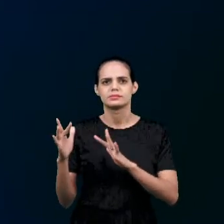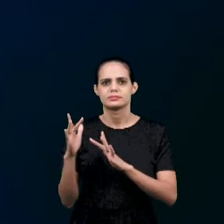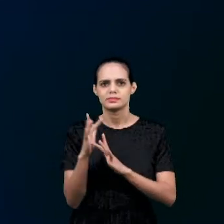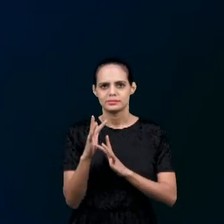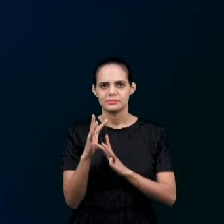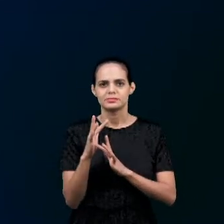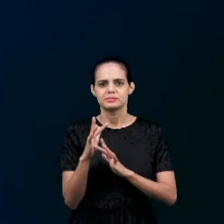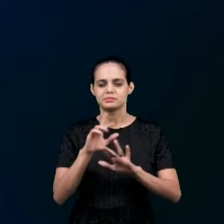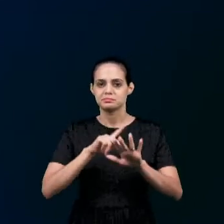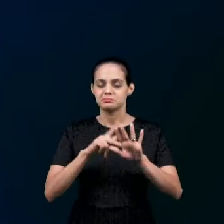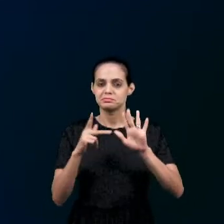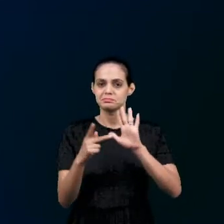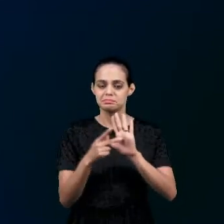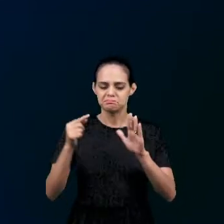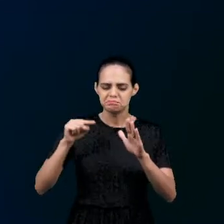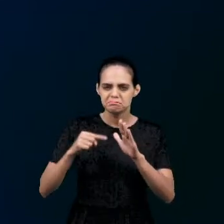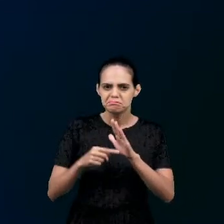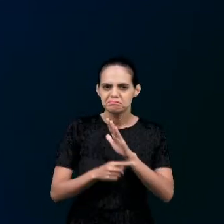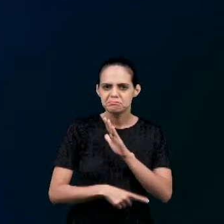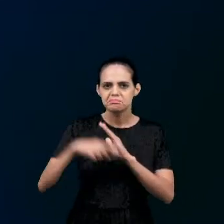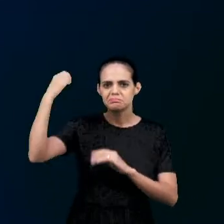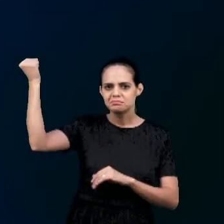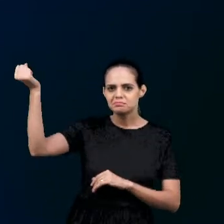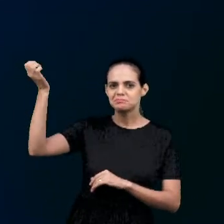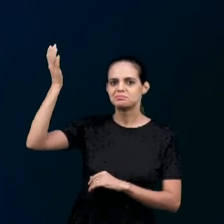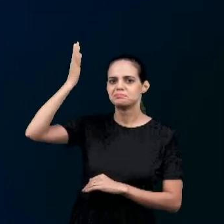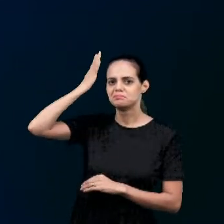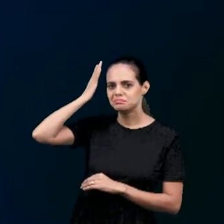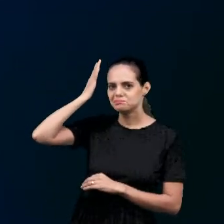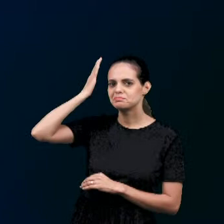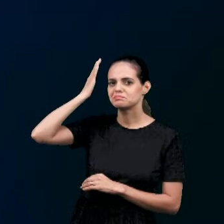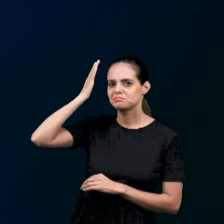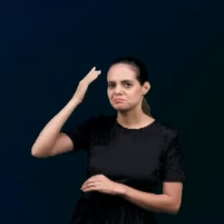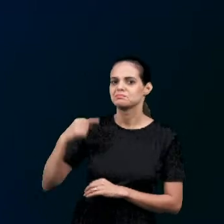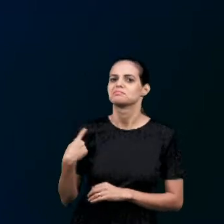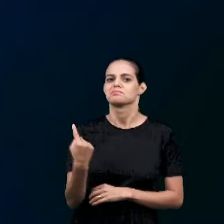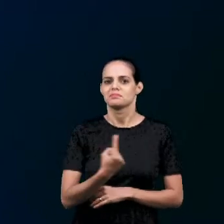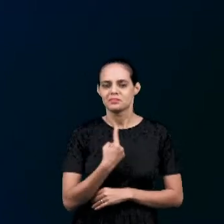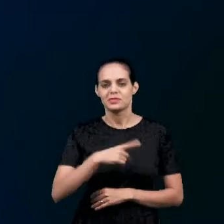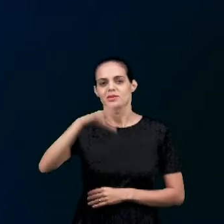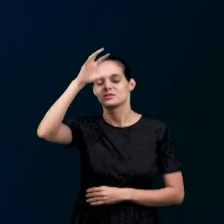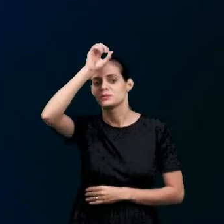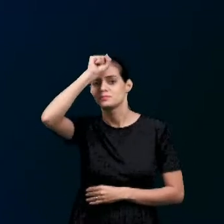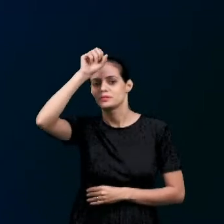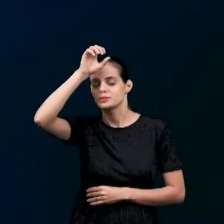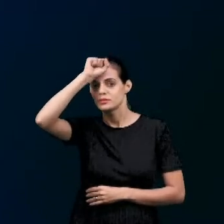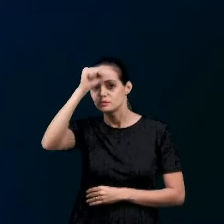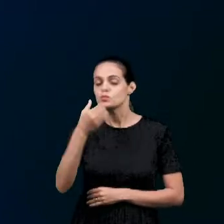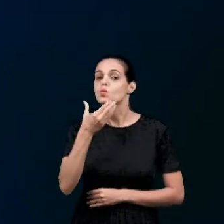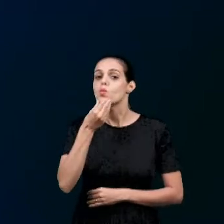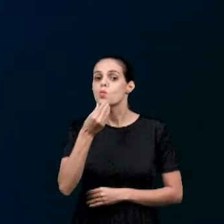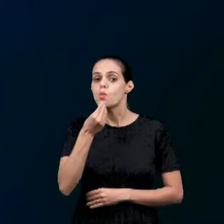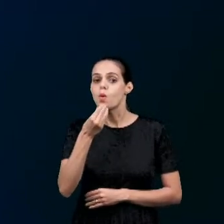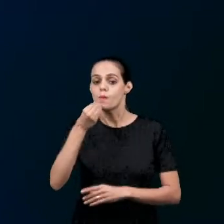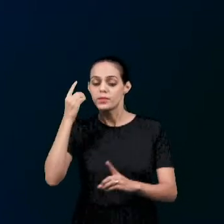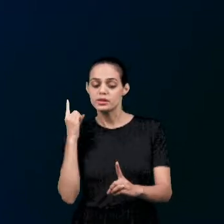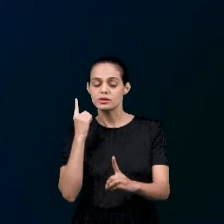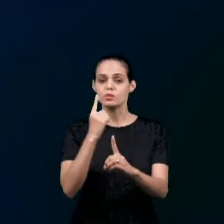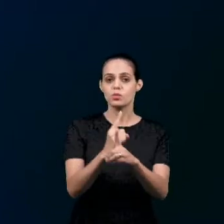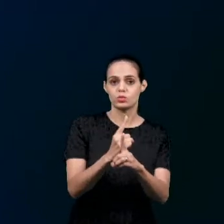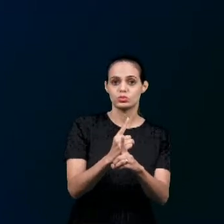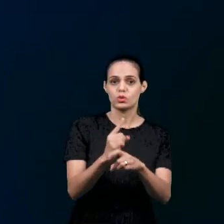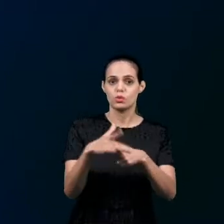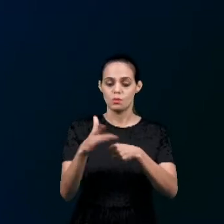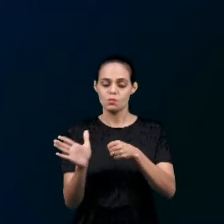em revelações. Em BDs anteriores aprendemos que este homem que encontrou o tesouro escondido aponta para Martinho